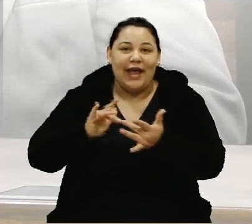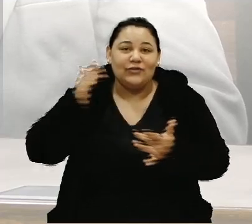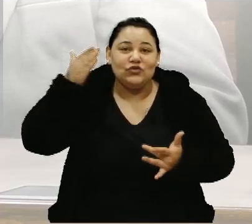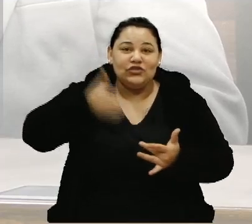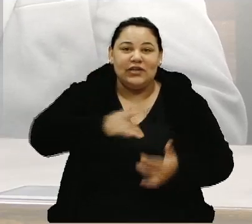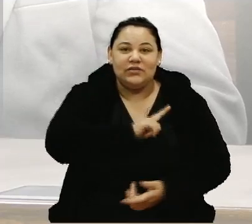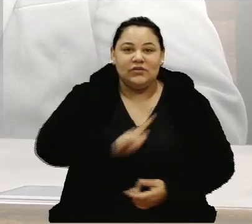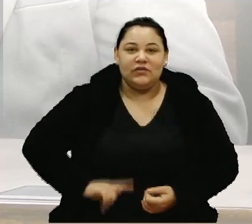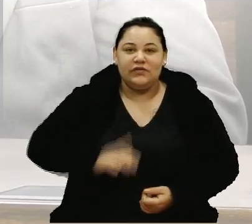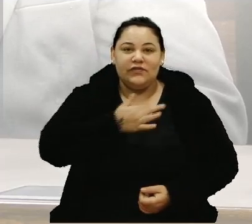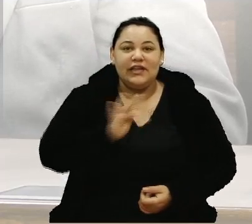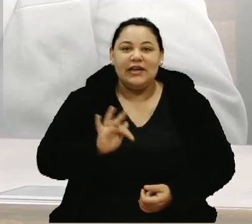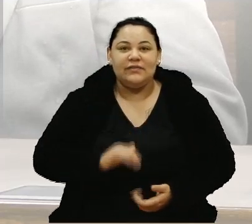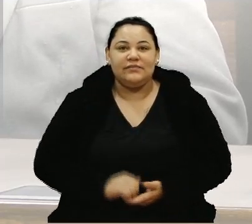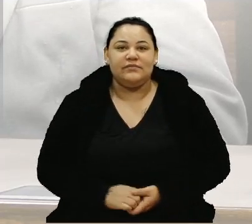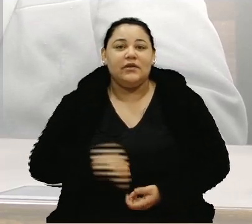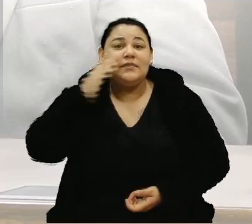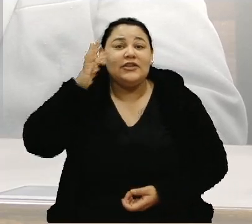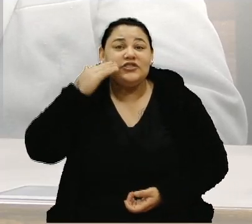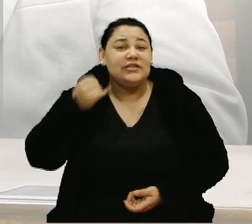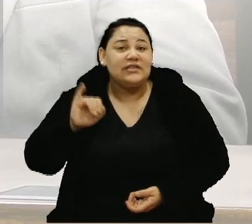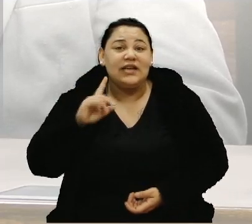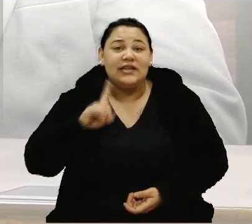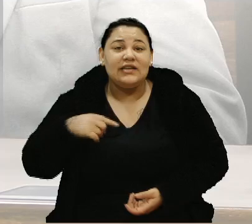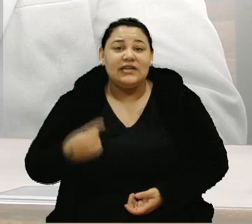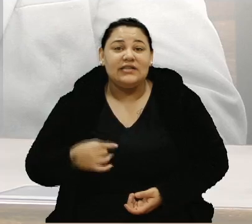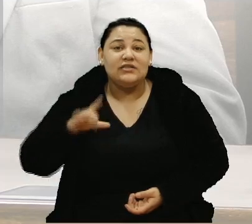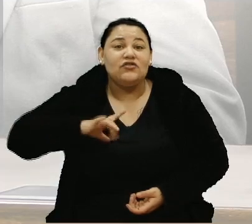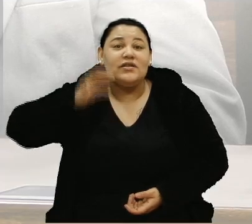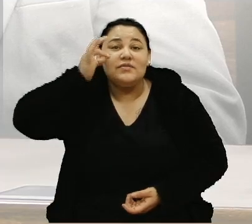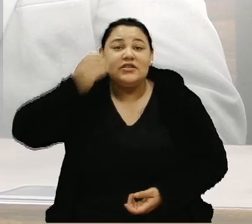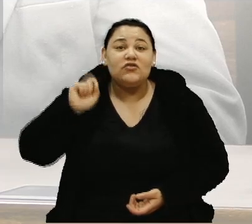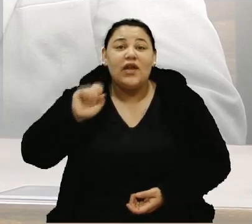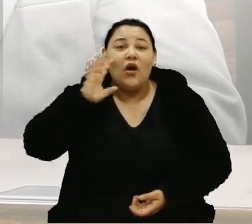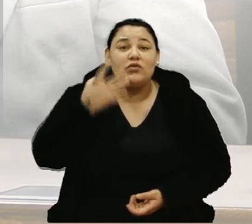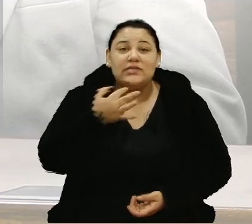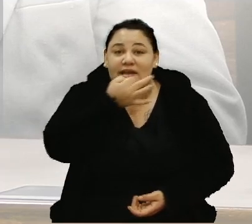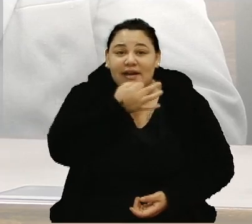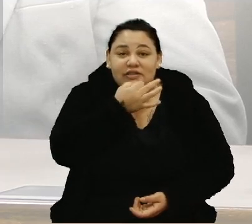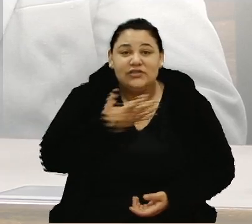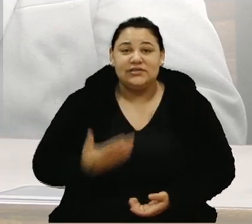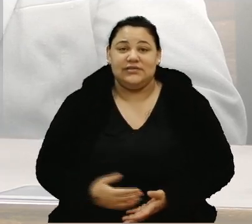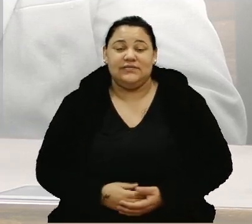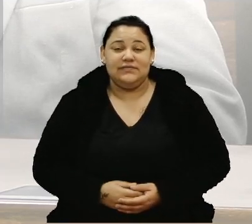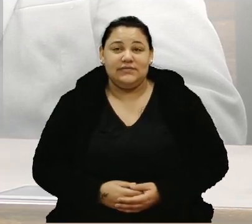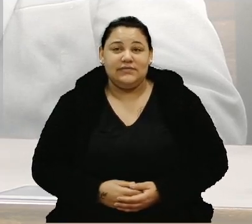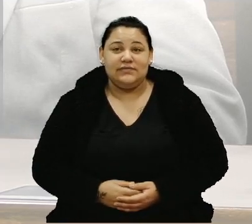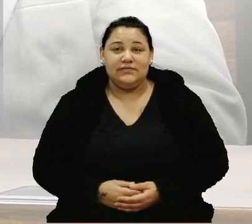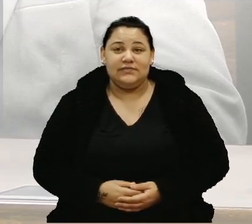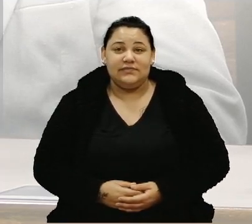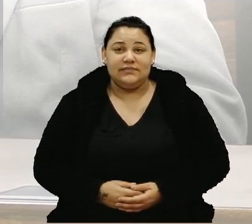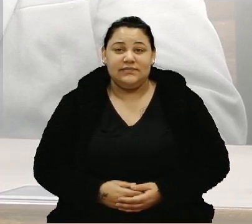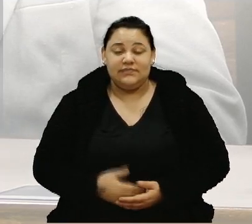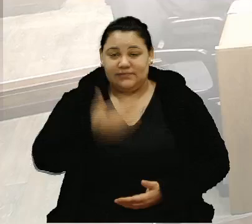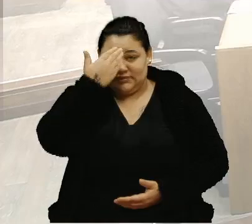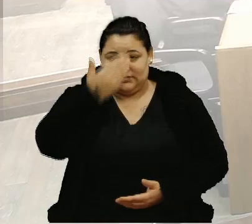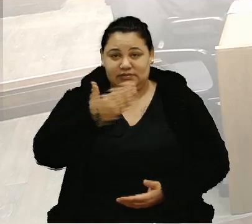pode canalizar. Imagina se ela não estivesse ali. O que seria a nossa cidade, enquanto do outro lado é só ódio?